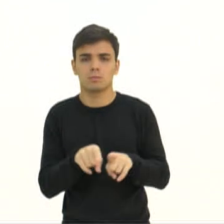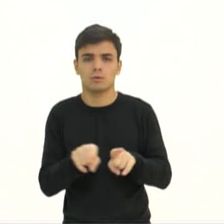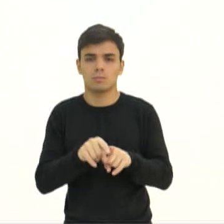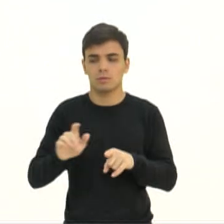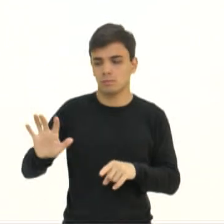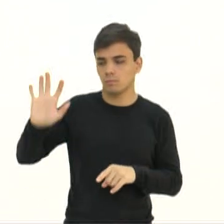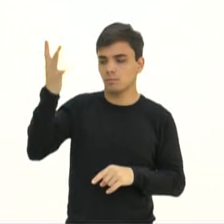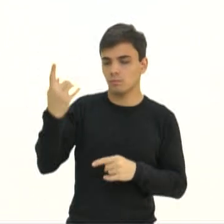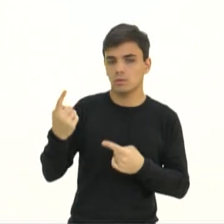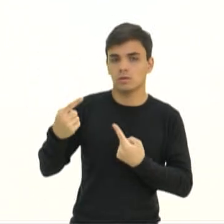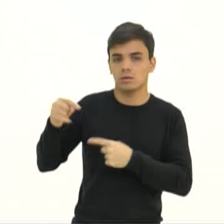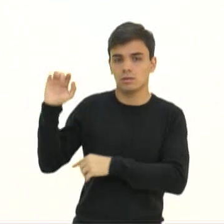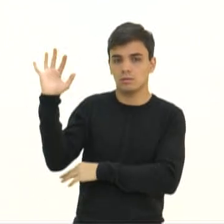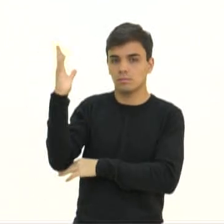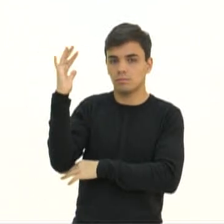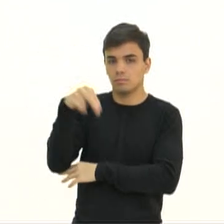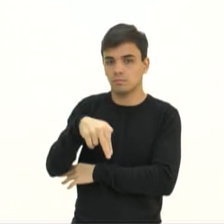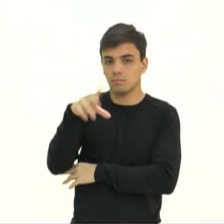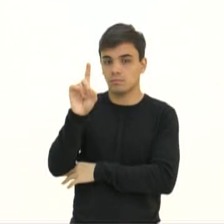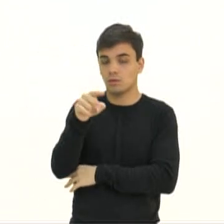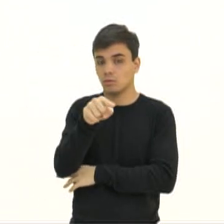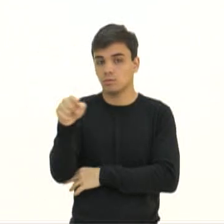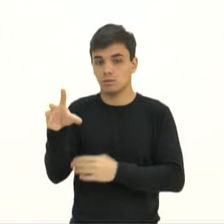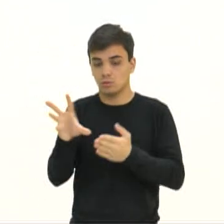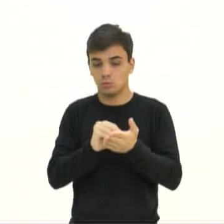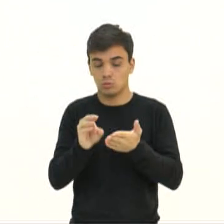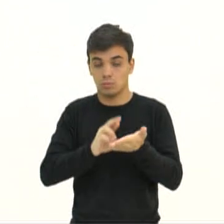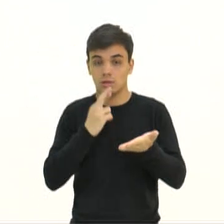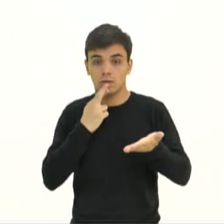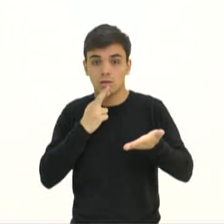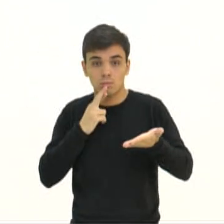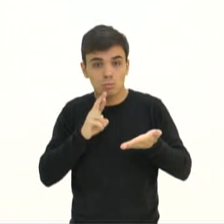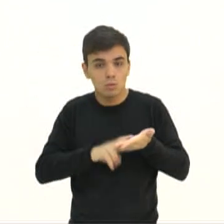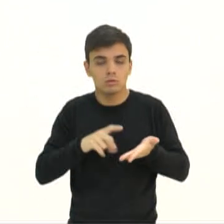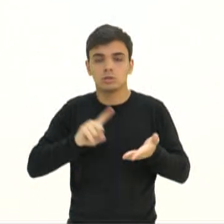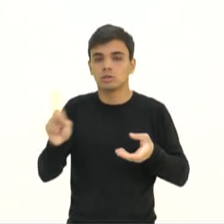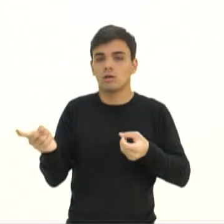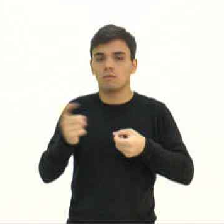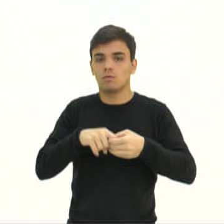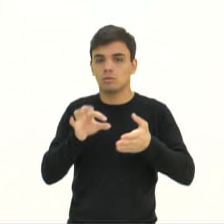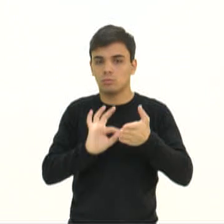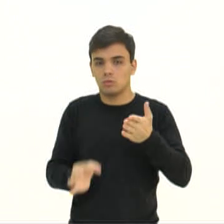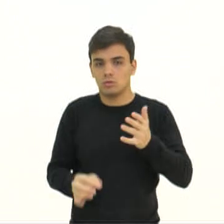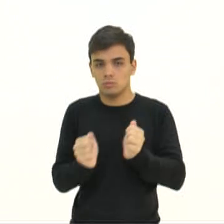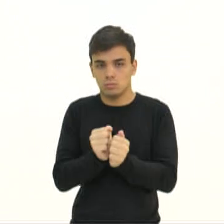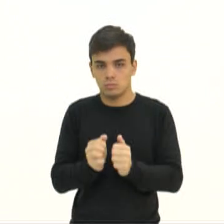impacto ambiental no Nordeste? Copiem lá, respondam e a gente já volta para corrigir.